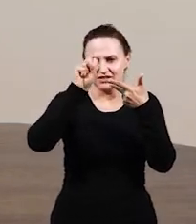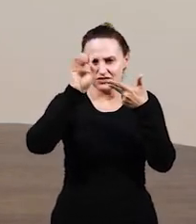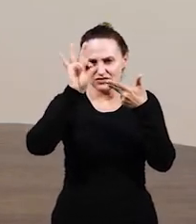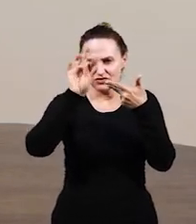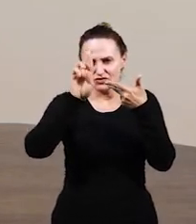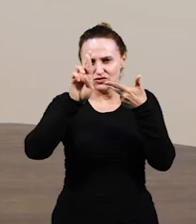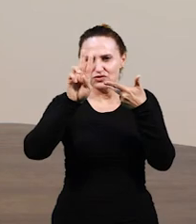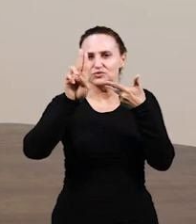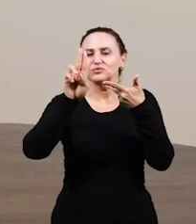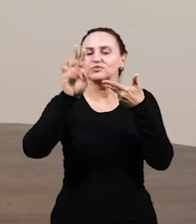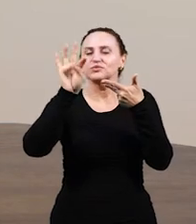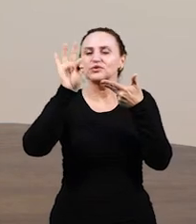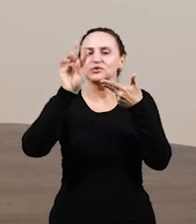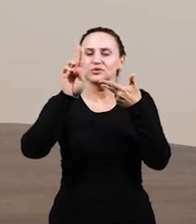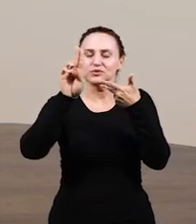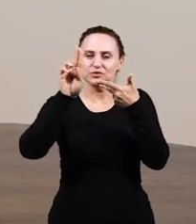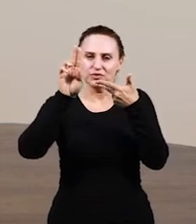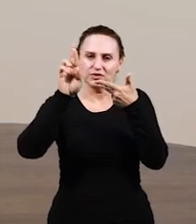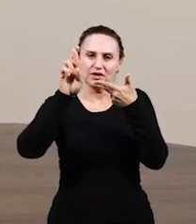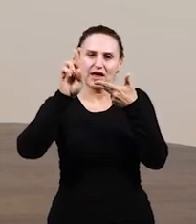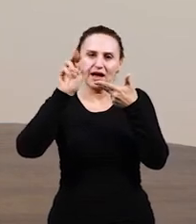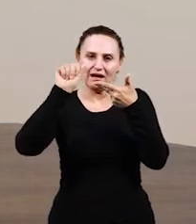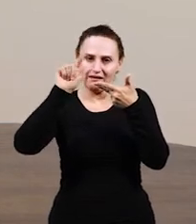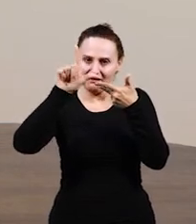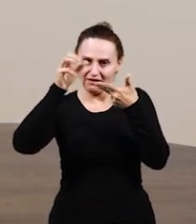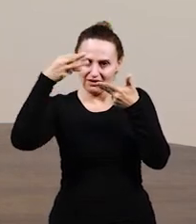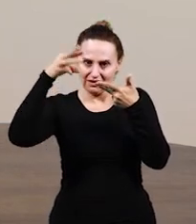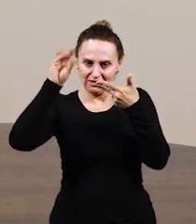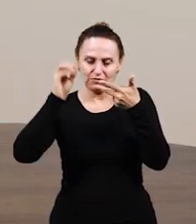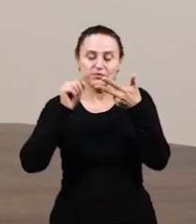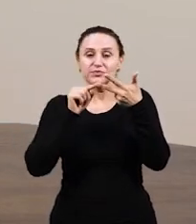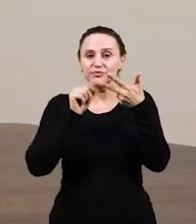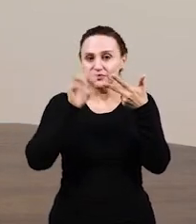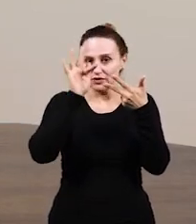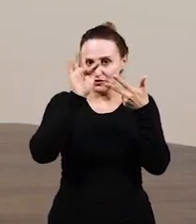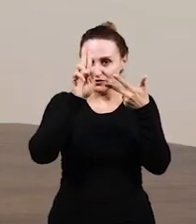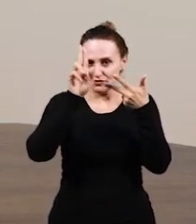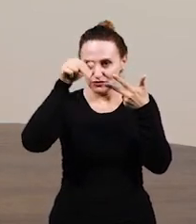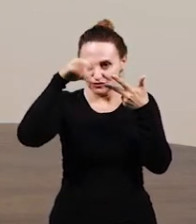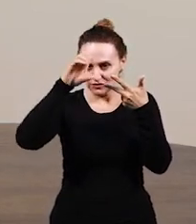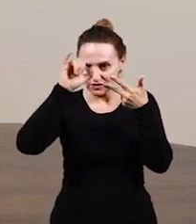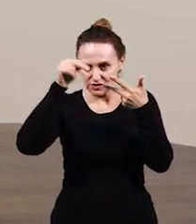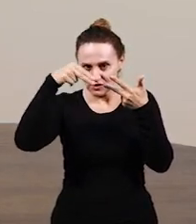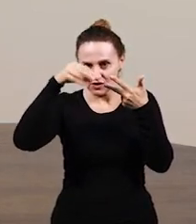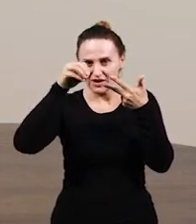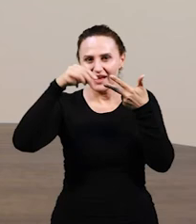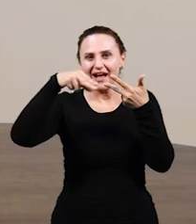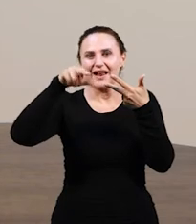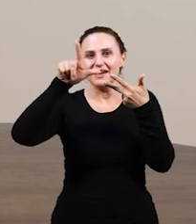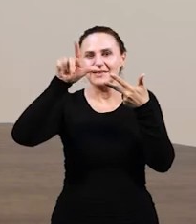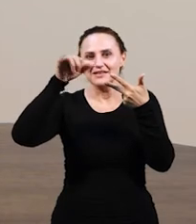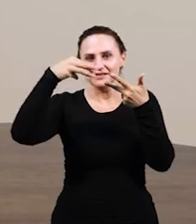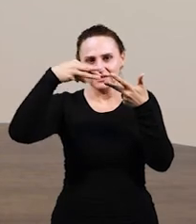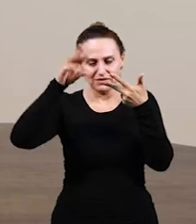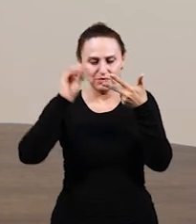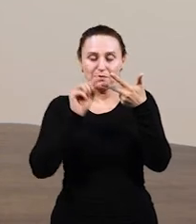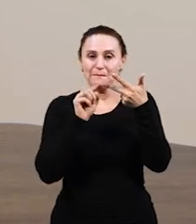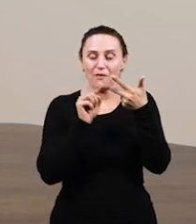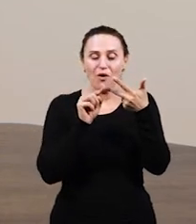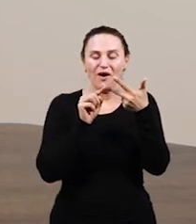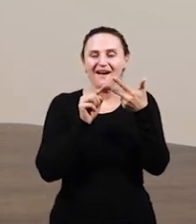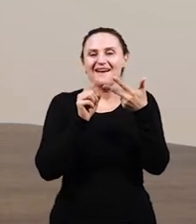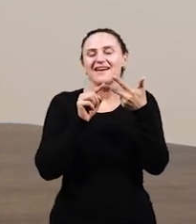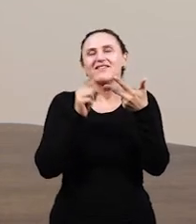pensa só na língua Como um sistema organizado de signos e especificamente nas relações internas ao sistema